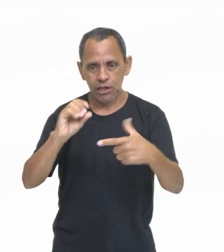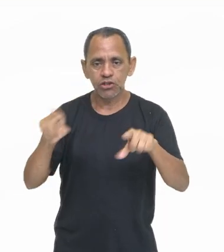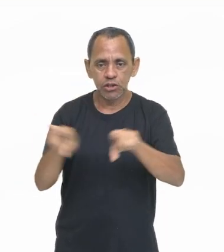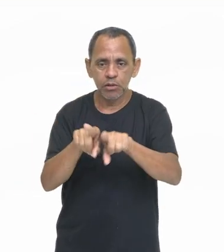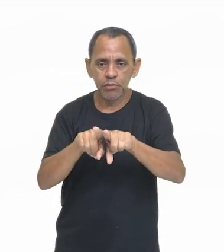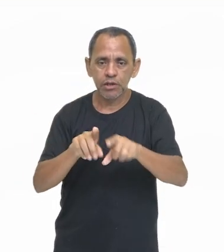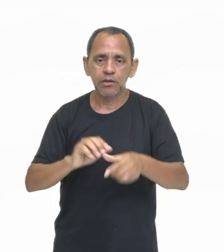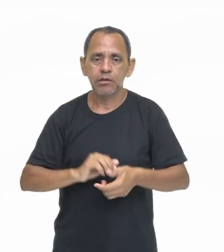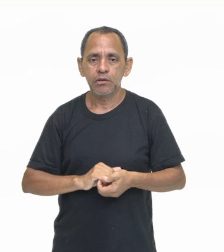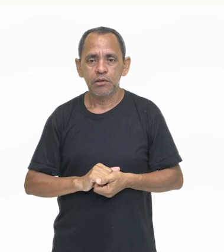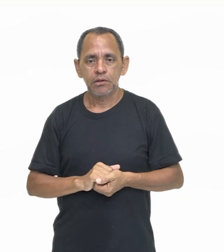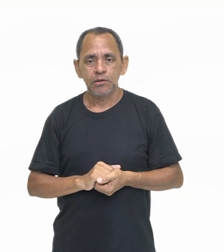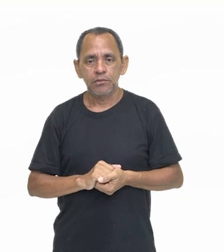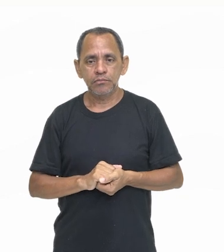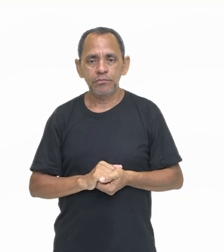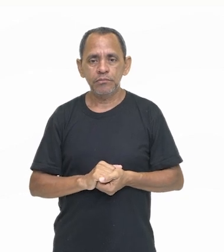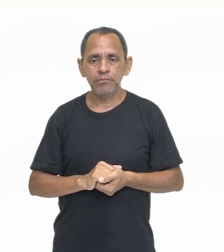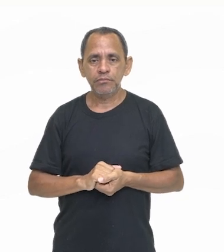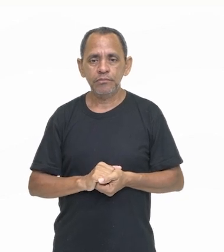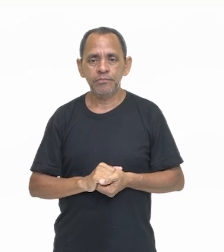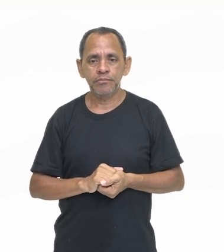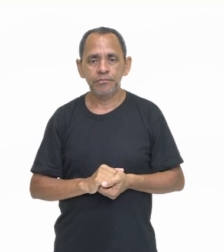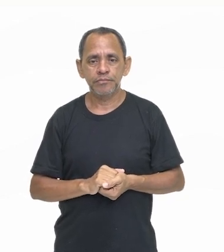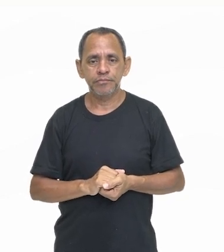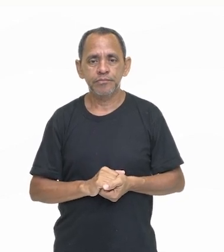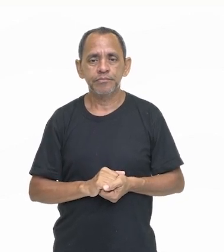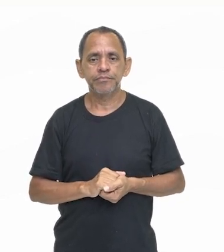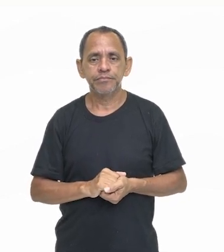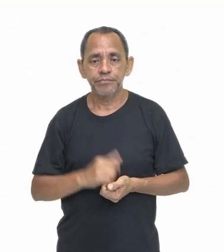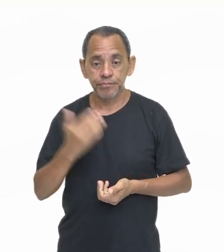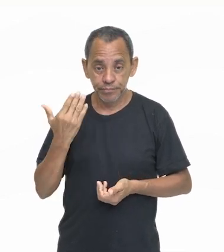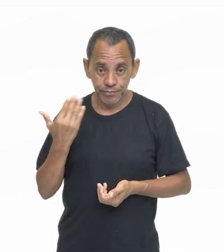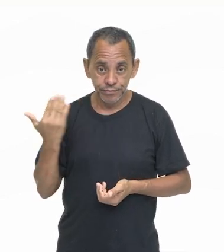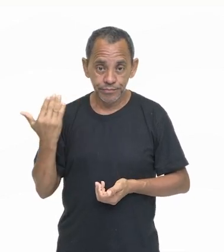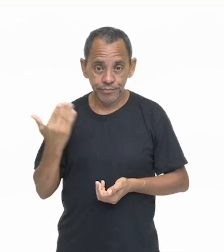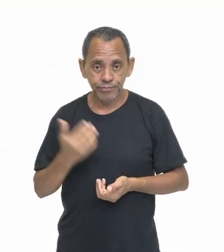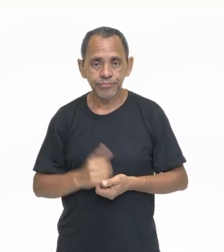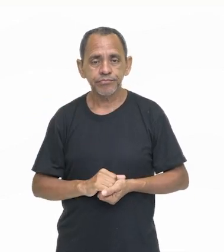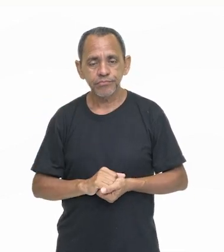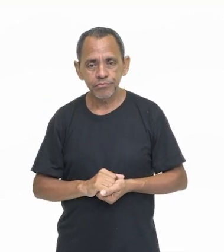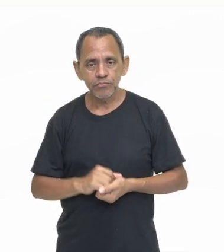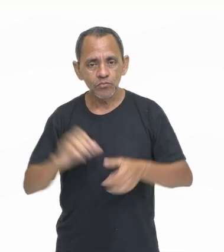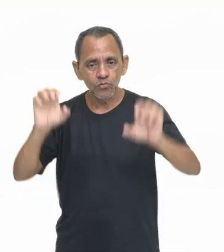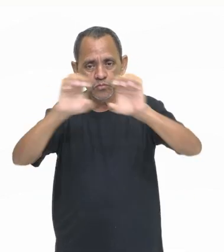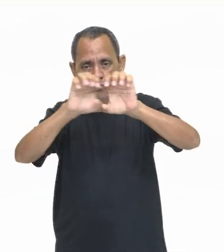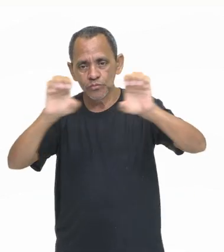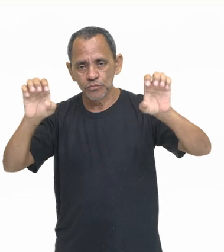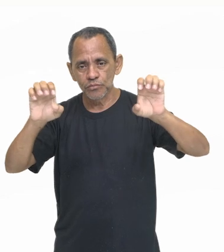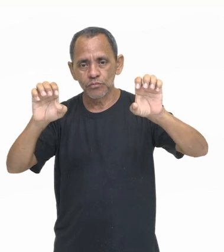dividindo por 10. Assim como está aí no esquema, né, que nós temos aí na tela, certo?